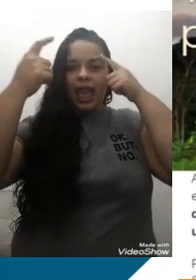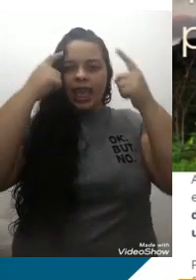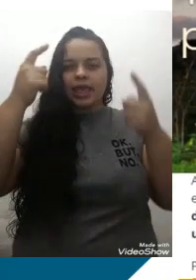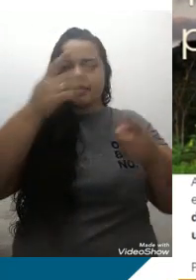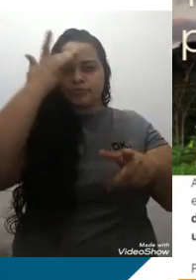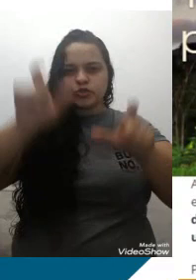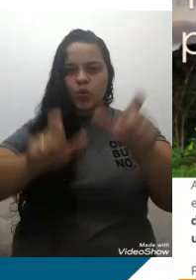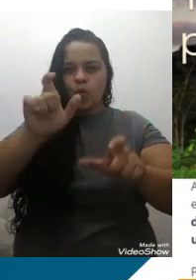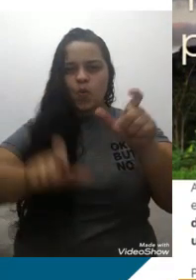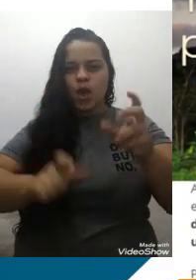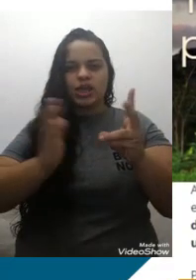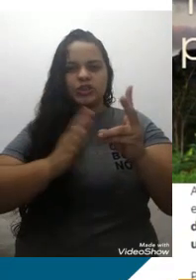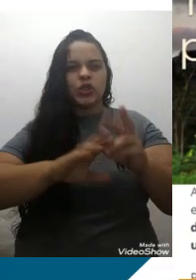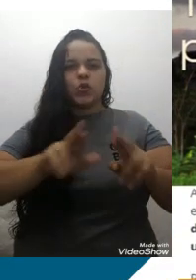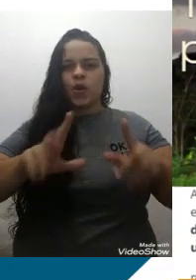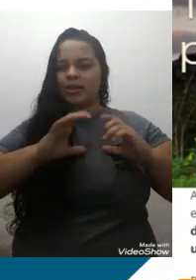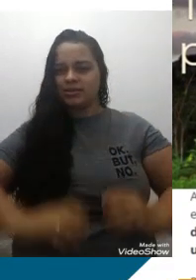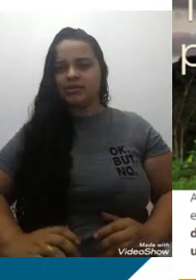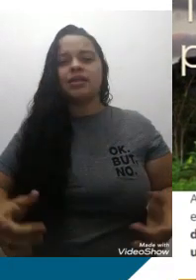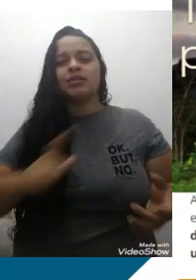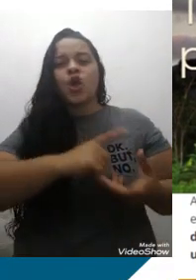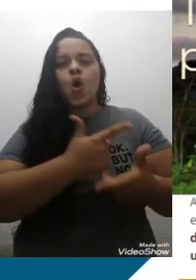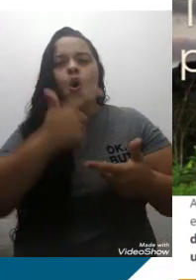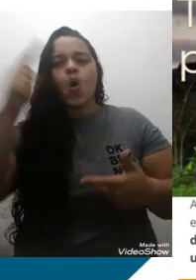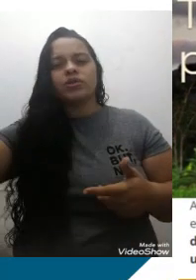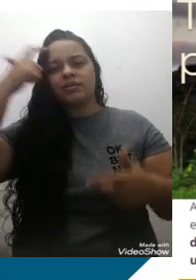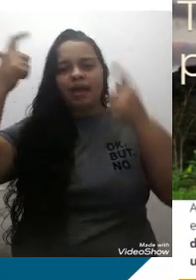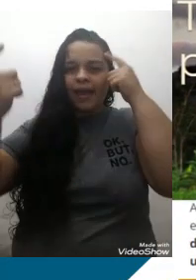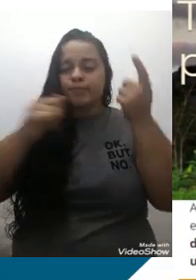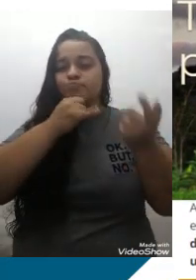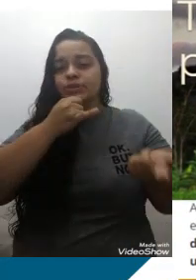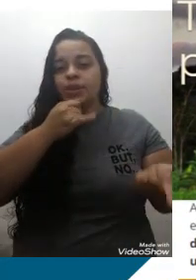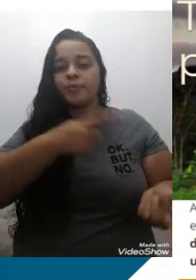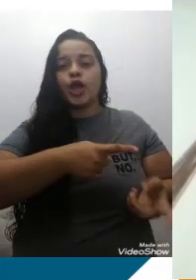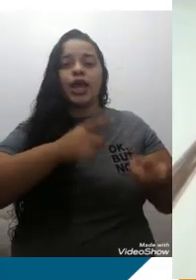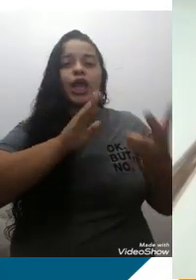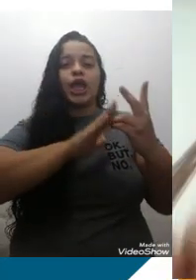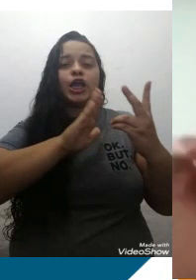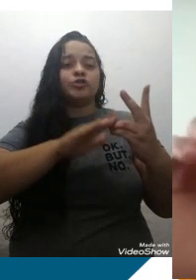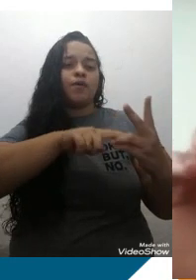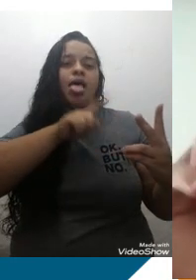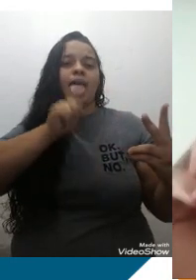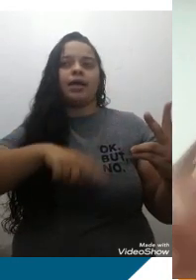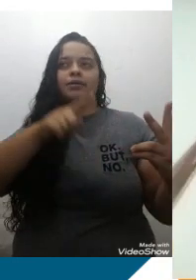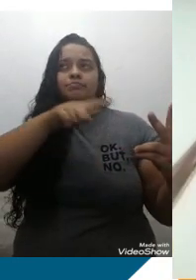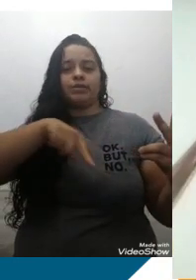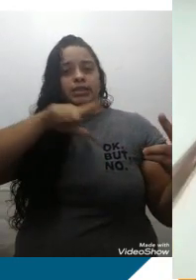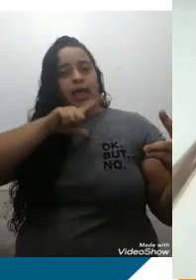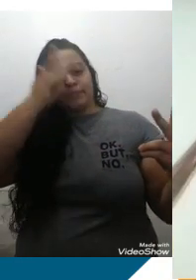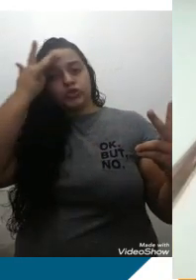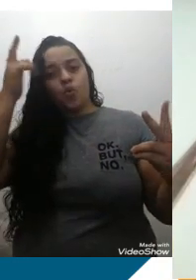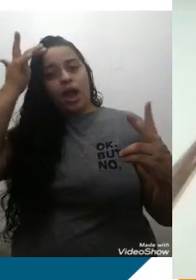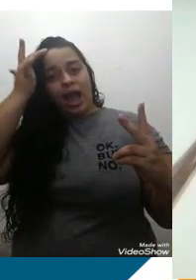povos indígenas não seriam civilizados, decorrem outras ideias. E uma delas é de que os índios são atrasados, como